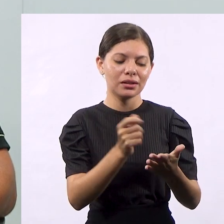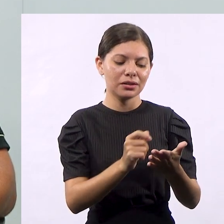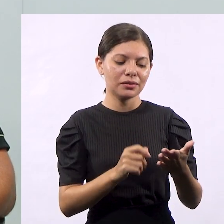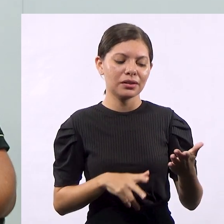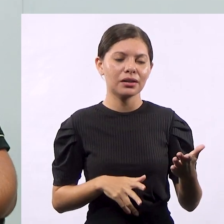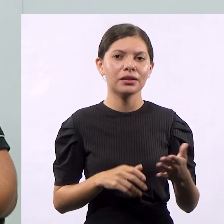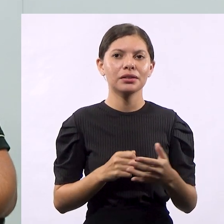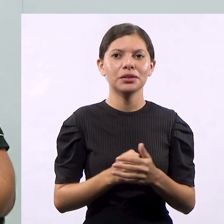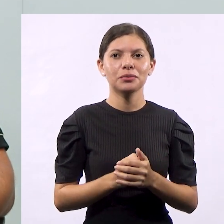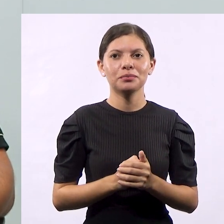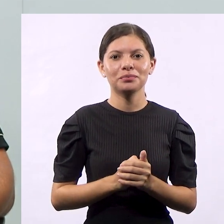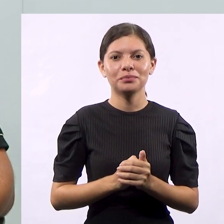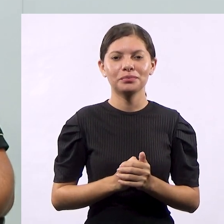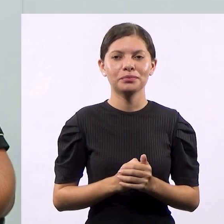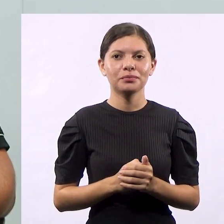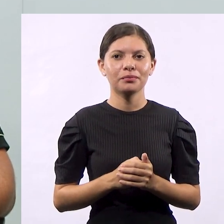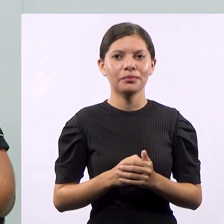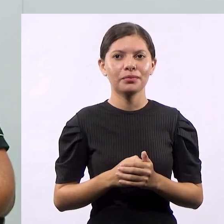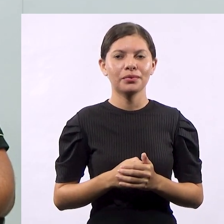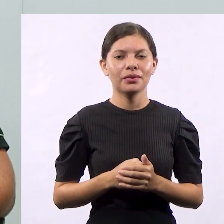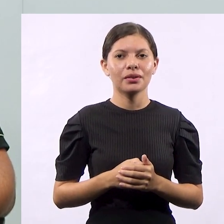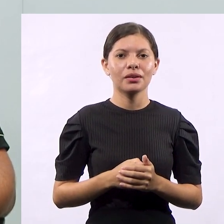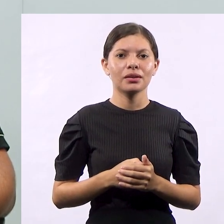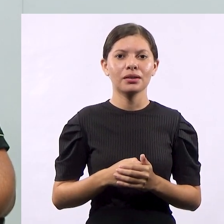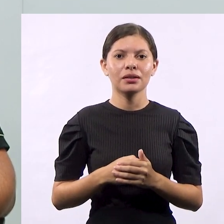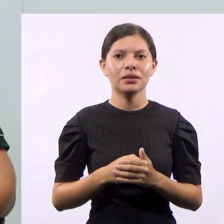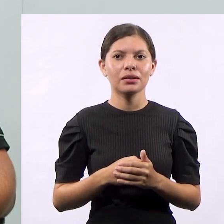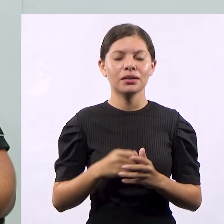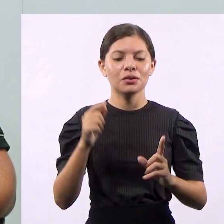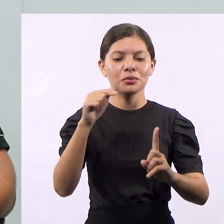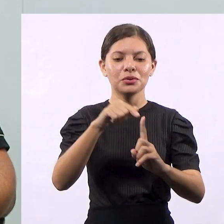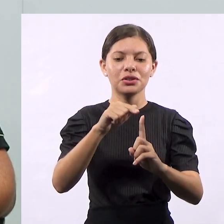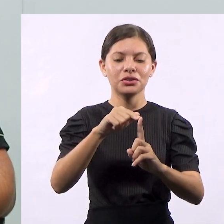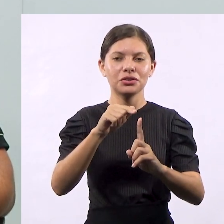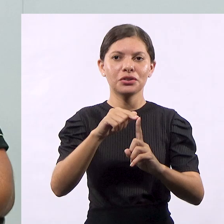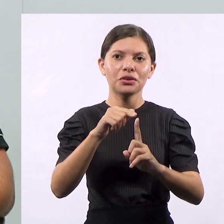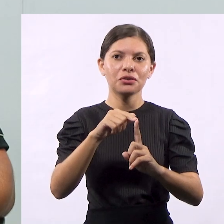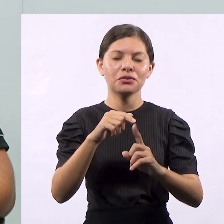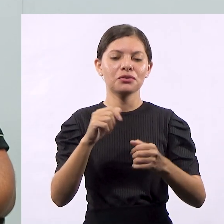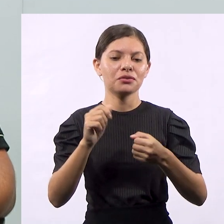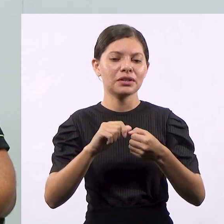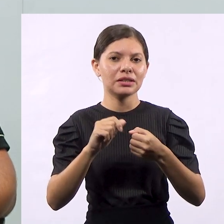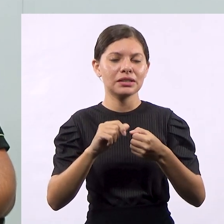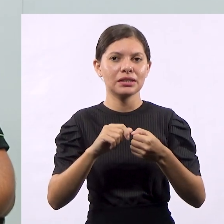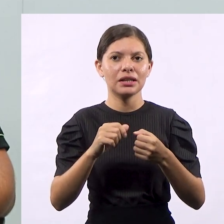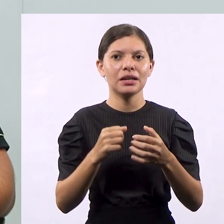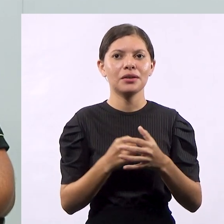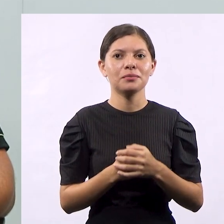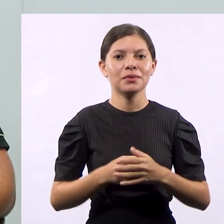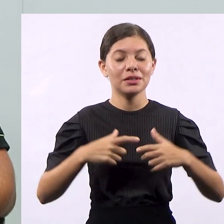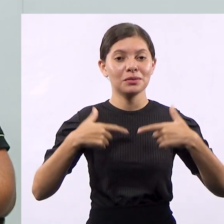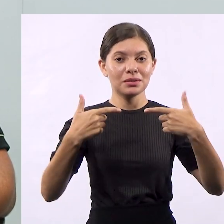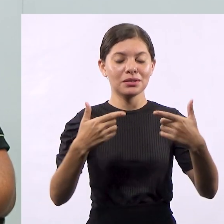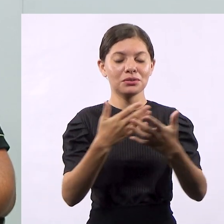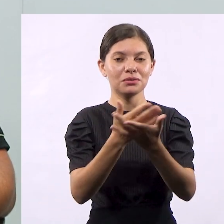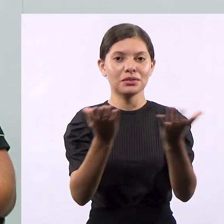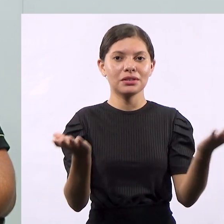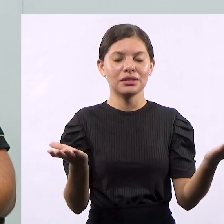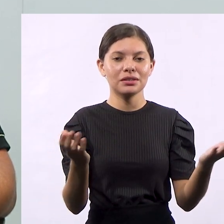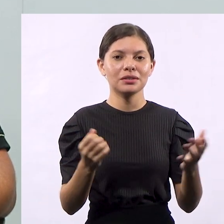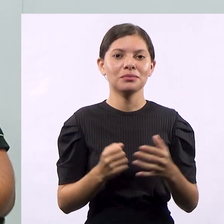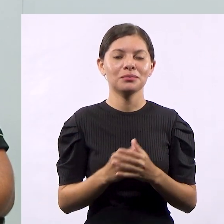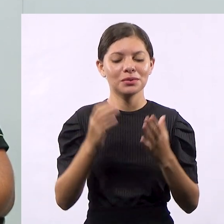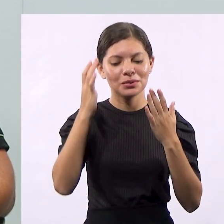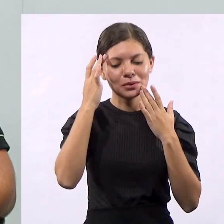orientá-los na atividade. Espero que tenhamos êxito aí nesse propósito da atividade interdisciplinar e permanecemos aí à disposição